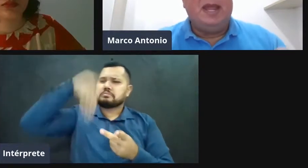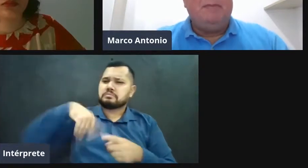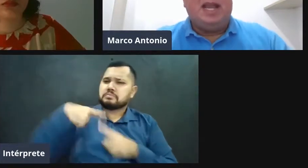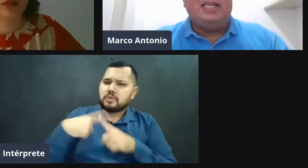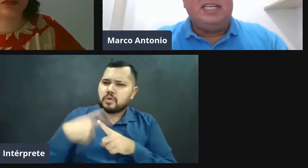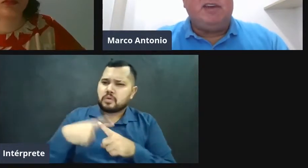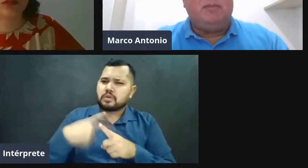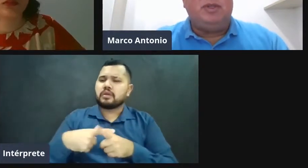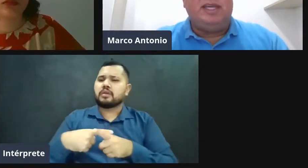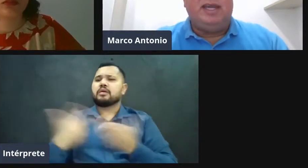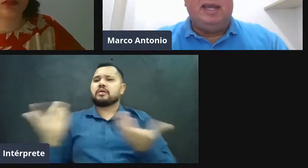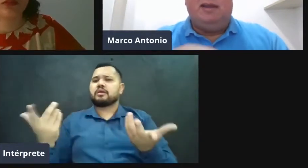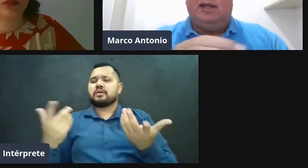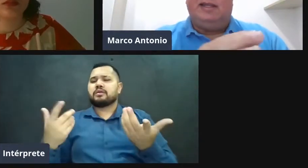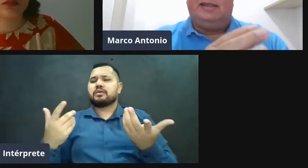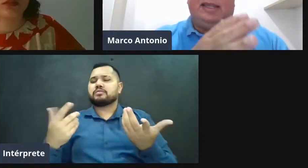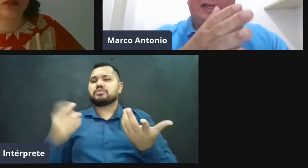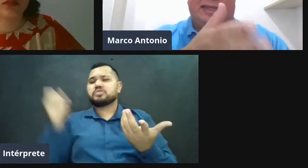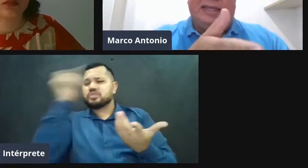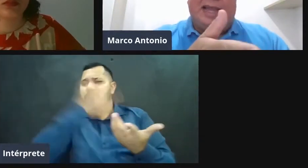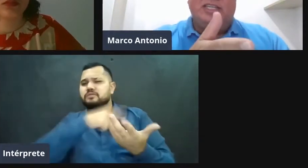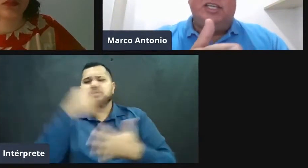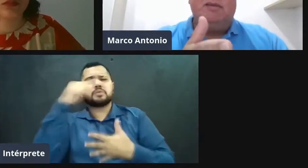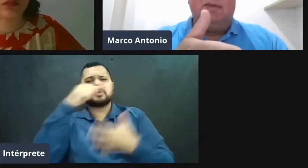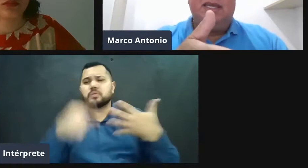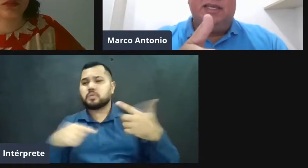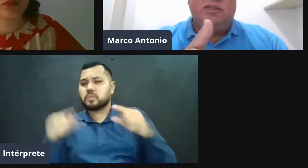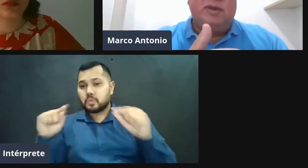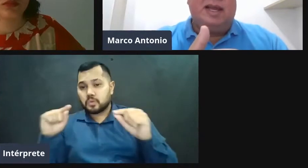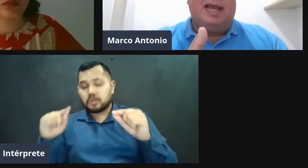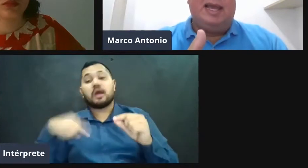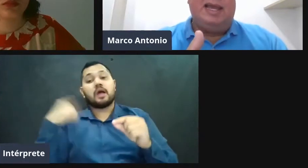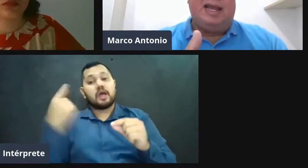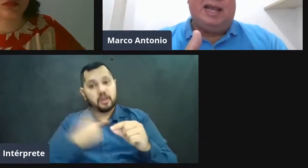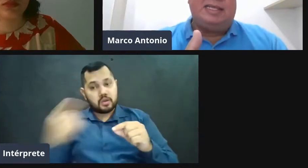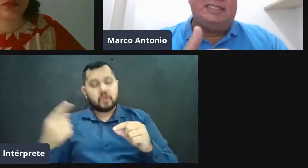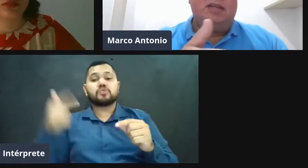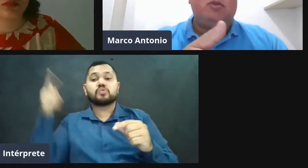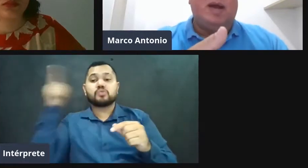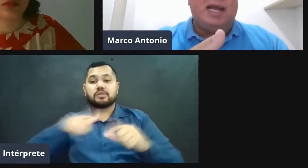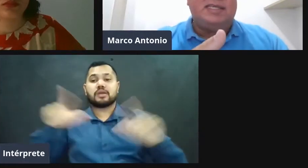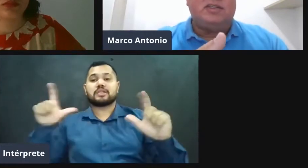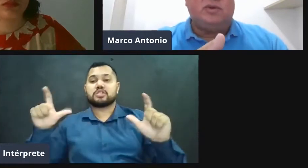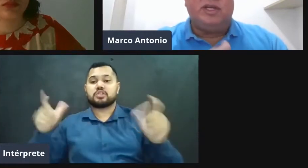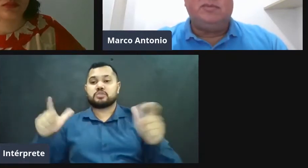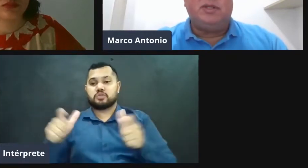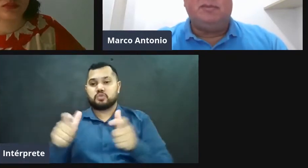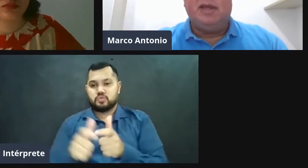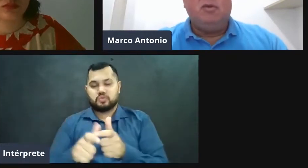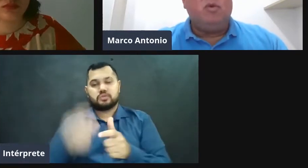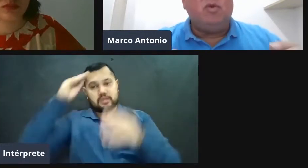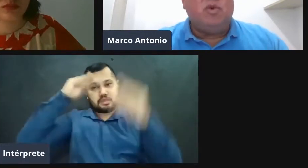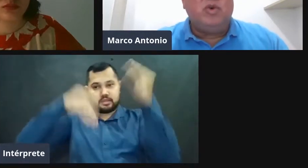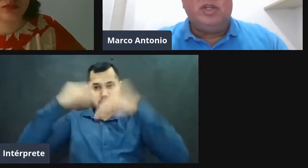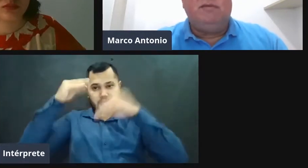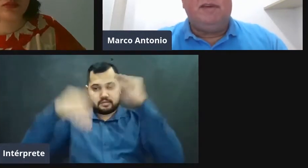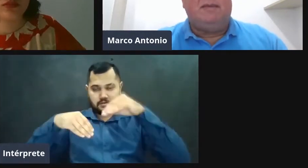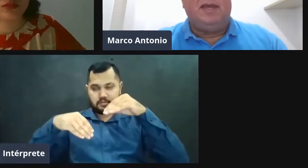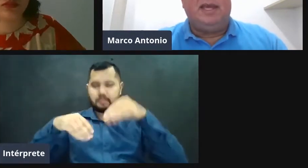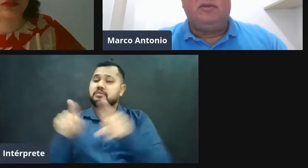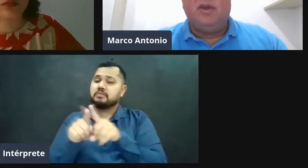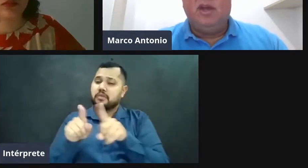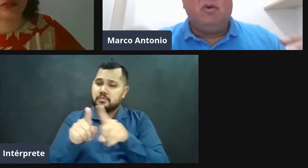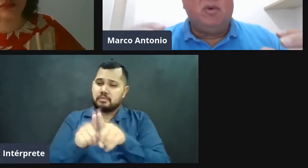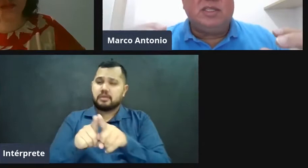de evasão, a gente vai poder tentar dirimir isso, acentuar as ações, por exemplo, com um